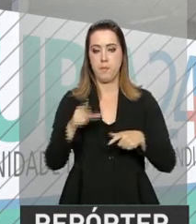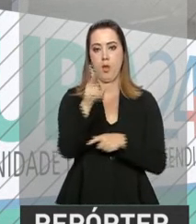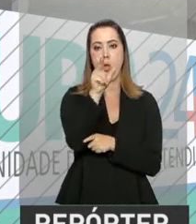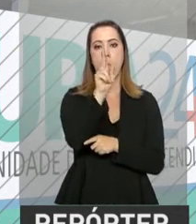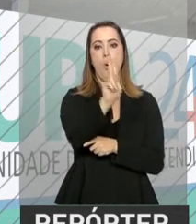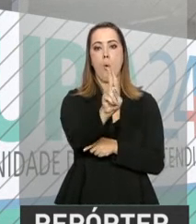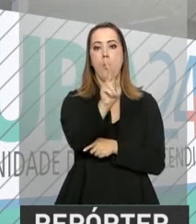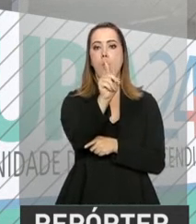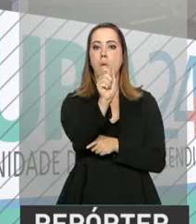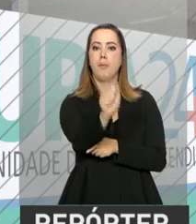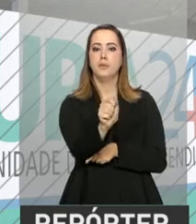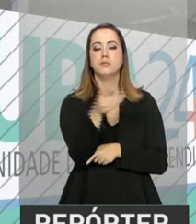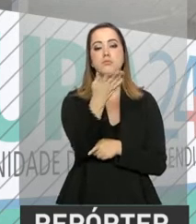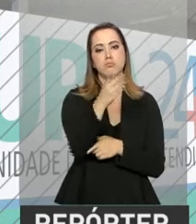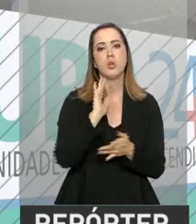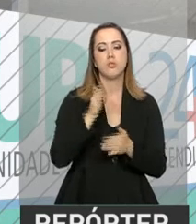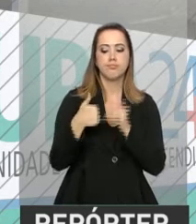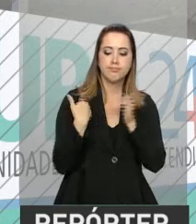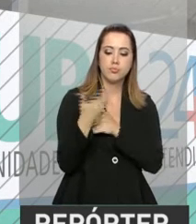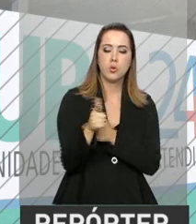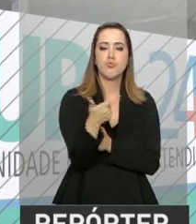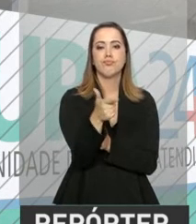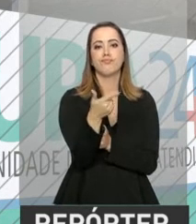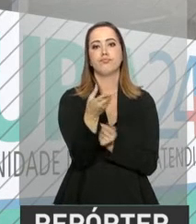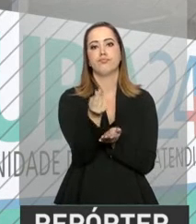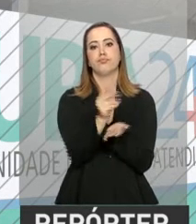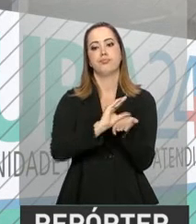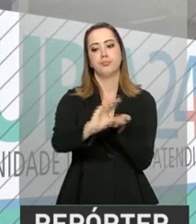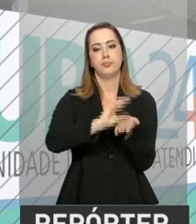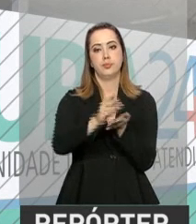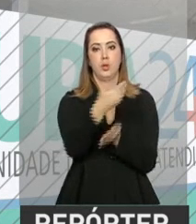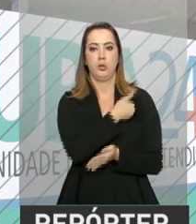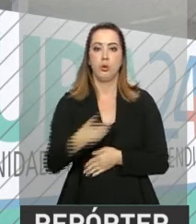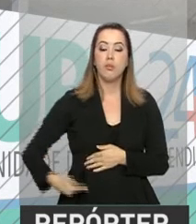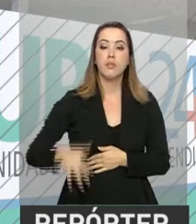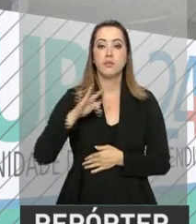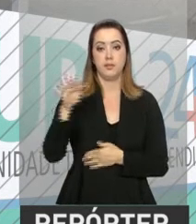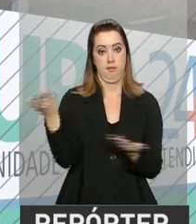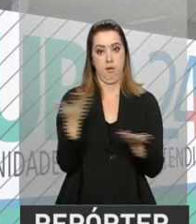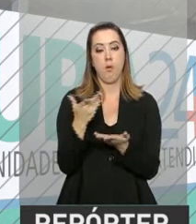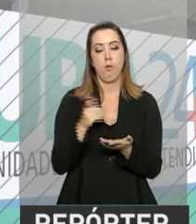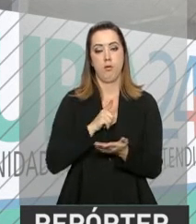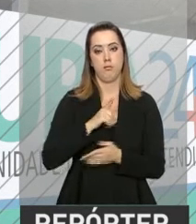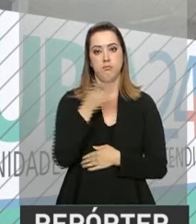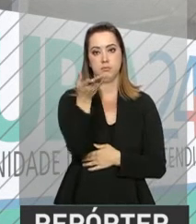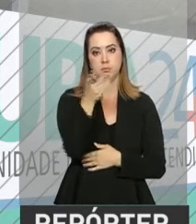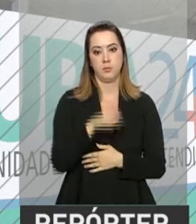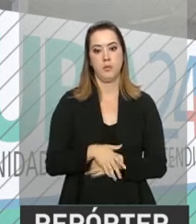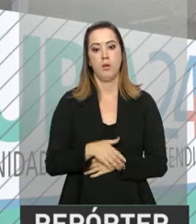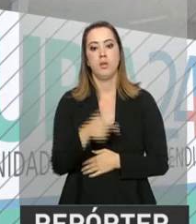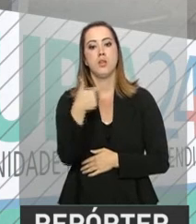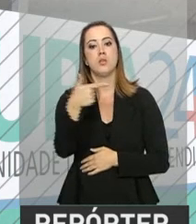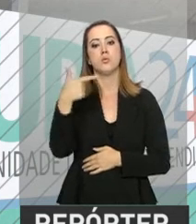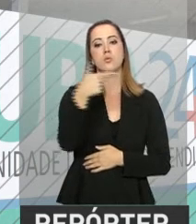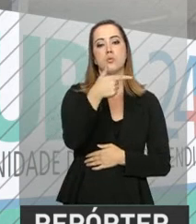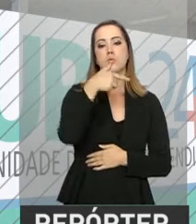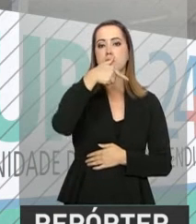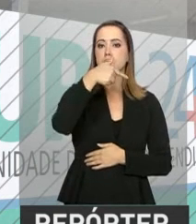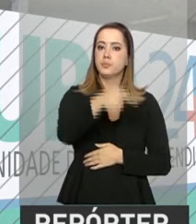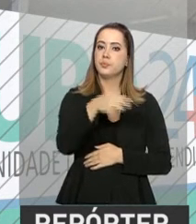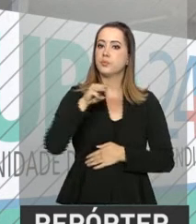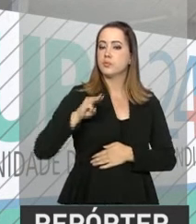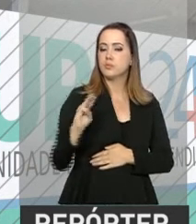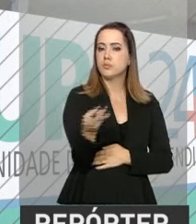que já estavam funcionando sem verba federal 227 milhões de reais vão para incentivar a produção